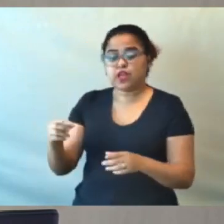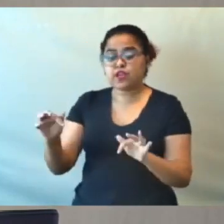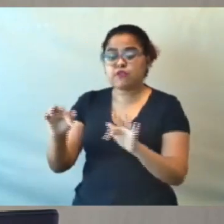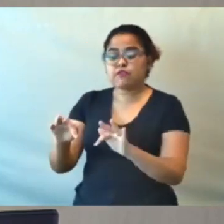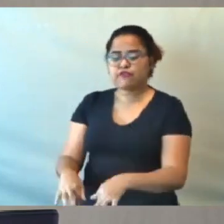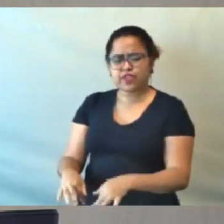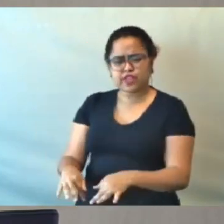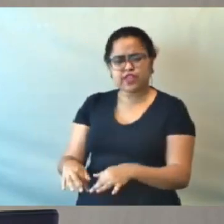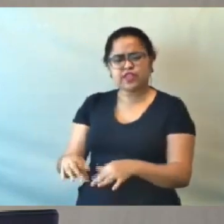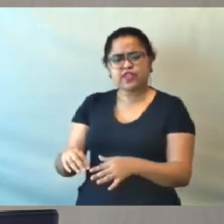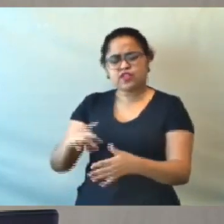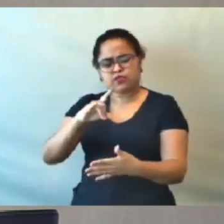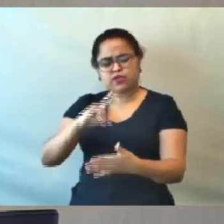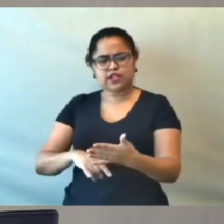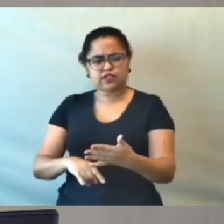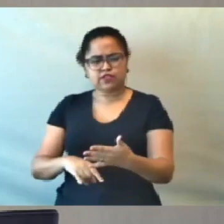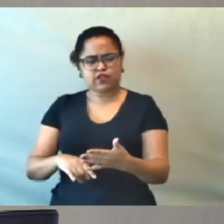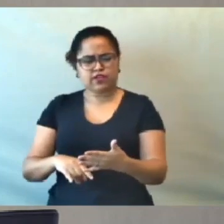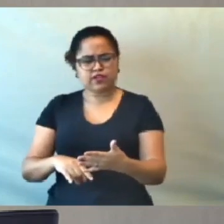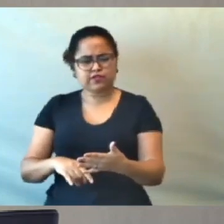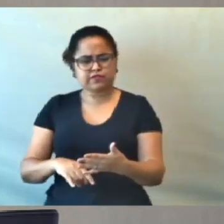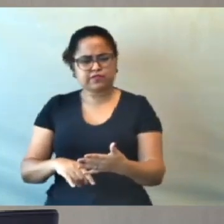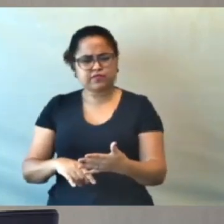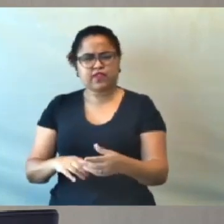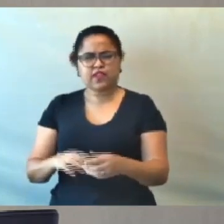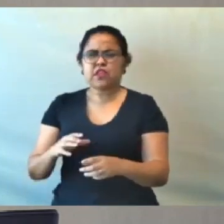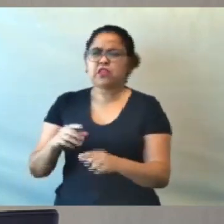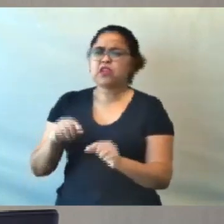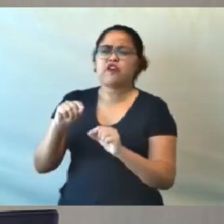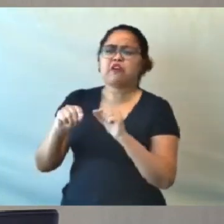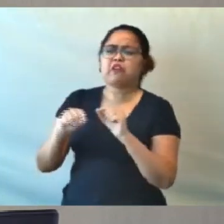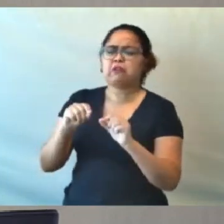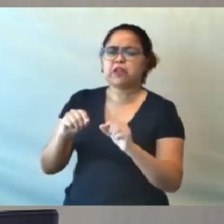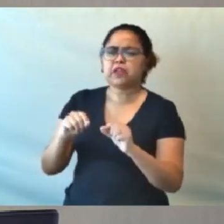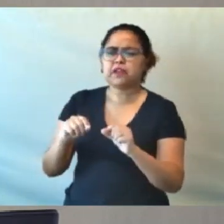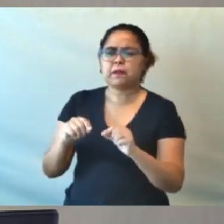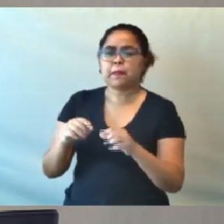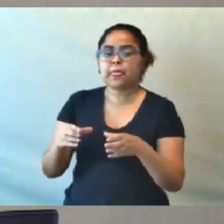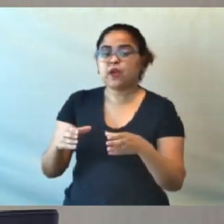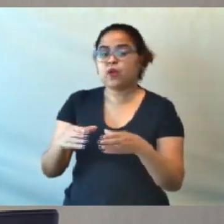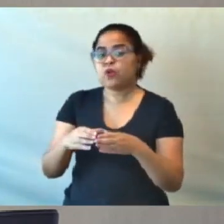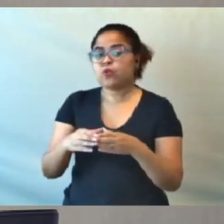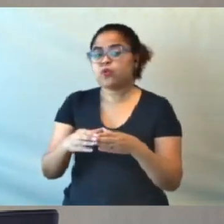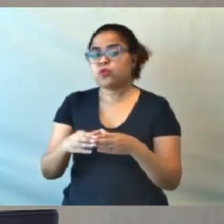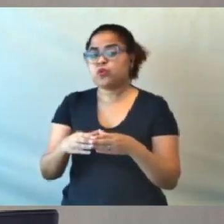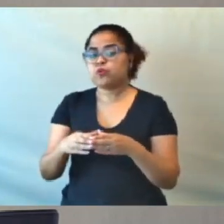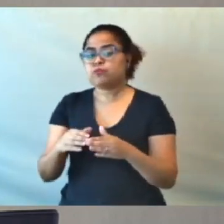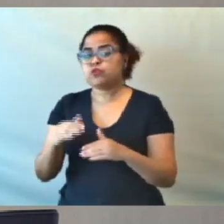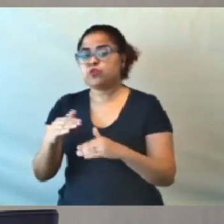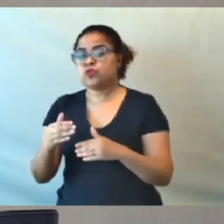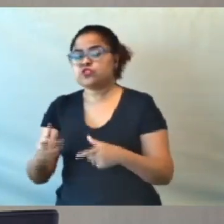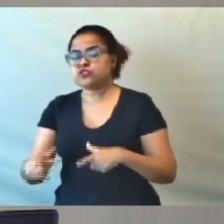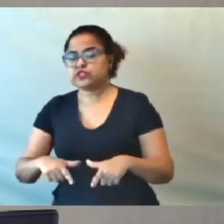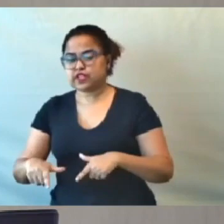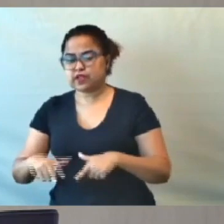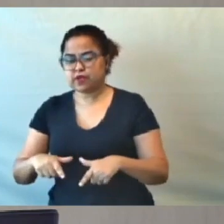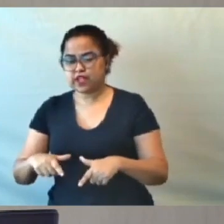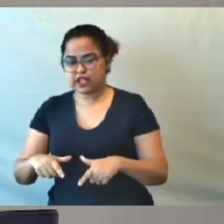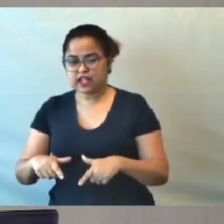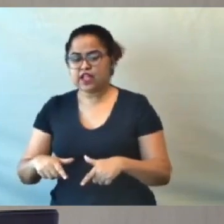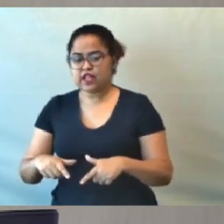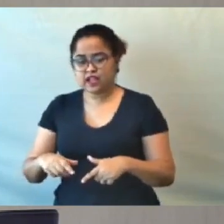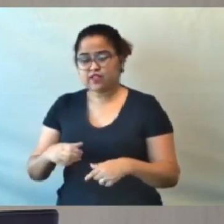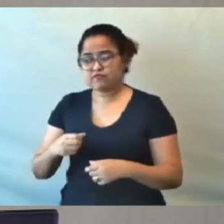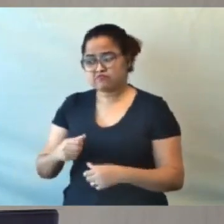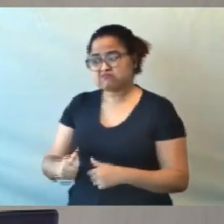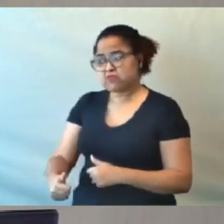conclusão. Este grupo de trabalho é favorável à continuidade das ações em curso para o tratamento das águas da Lagoa da Pampulha.